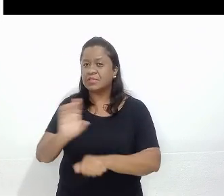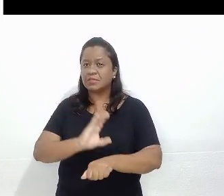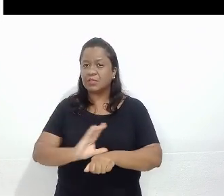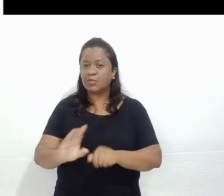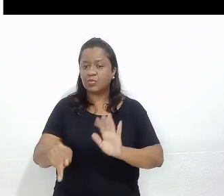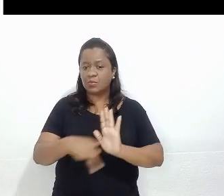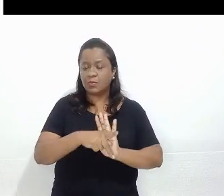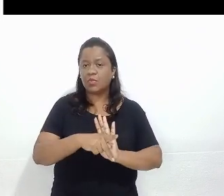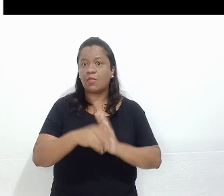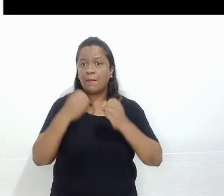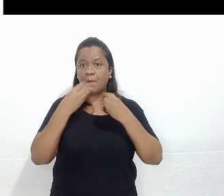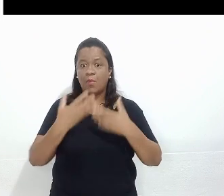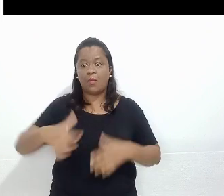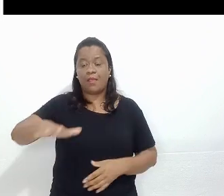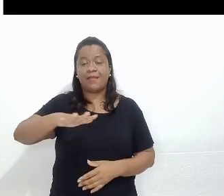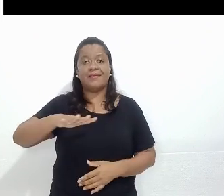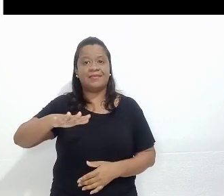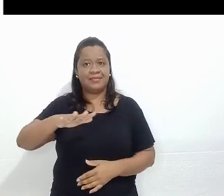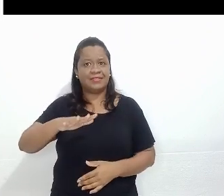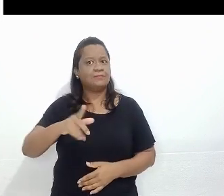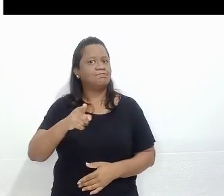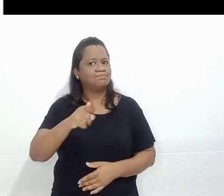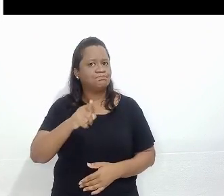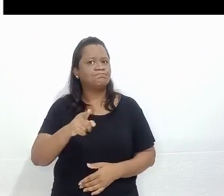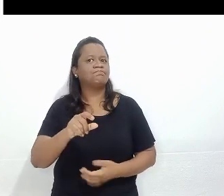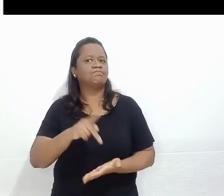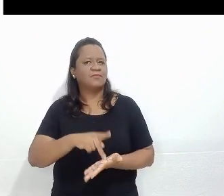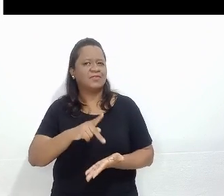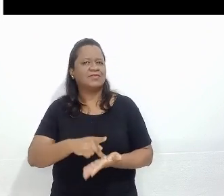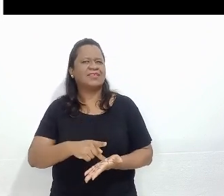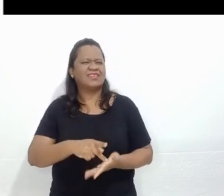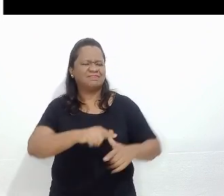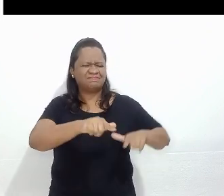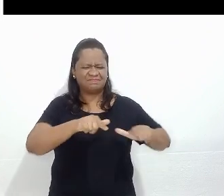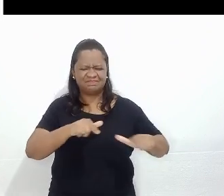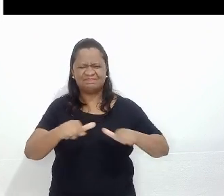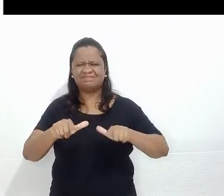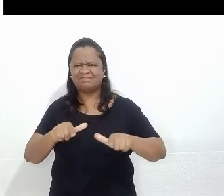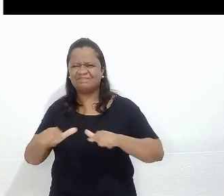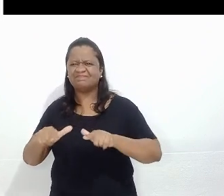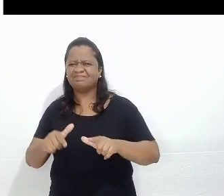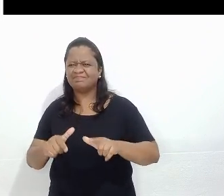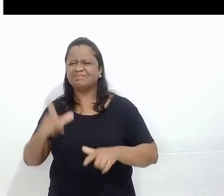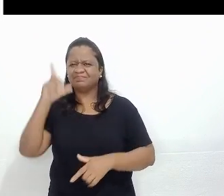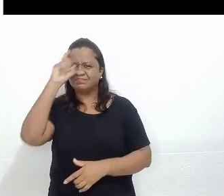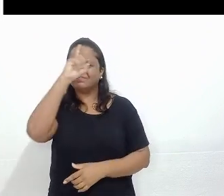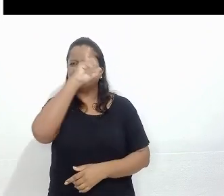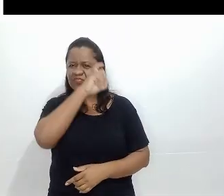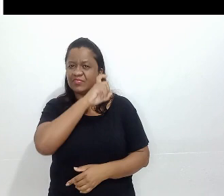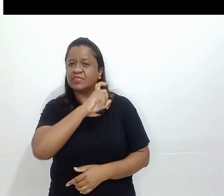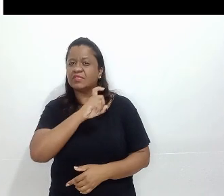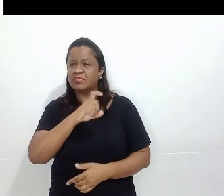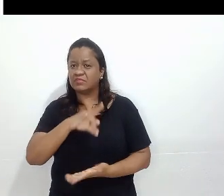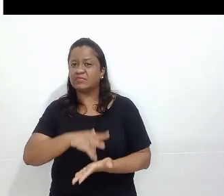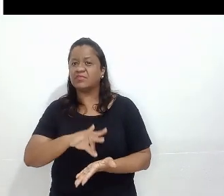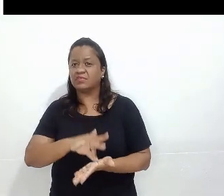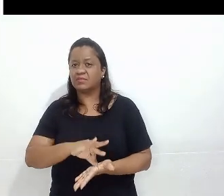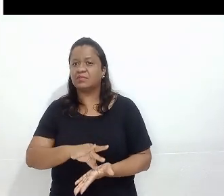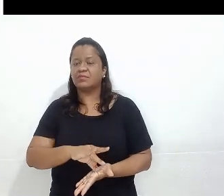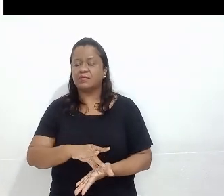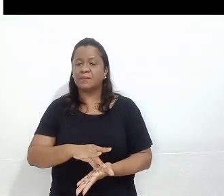fossem bons nessa área aí, porque realmente isso aí é bem trabalhoso, né? É um trabalho assim, bem específico